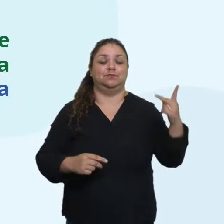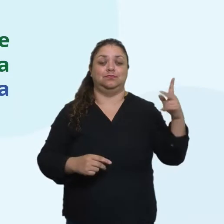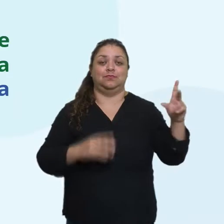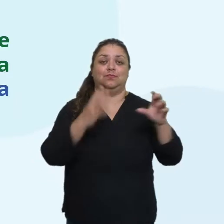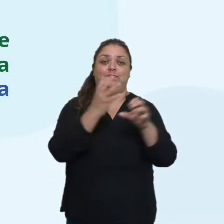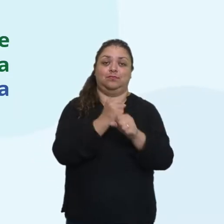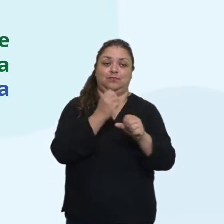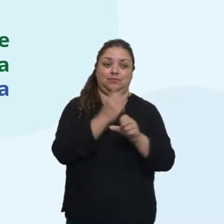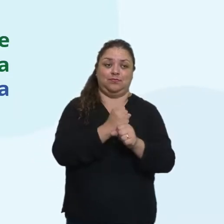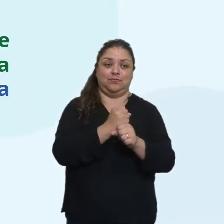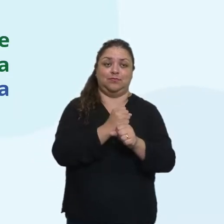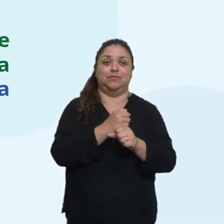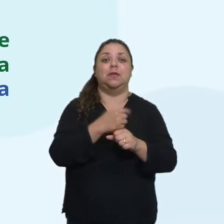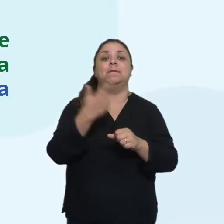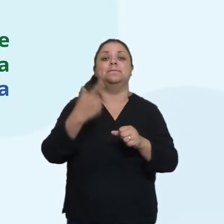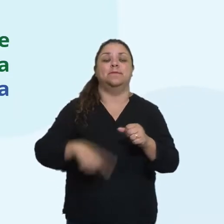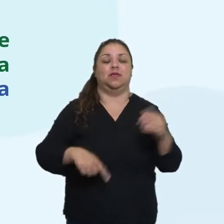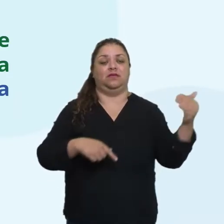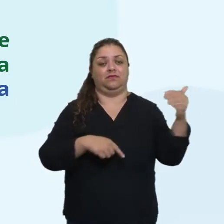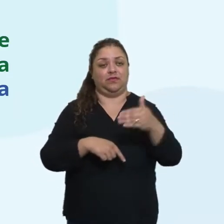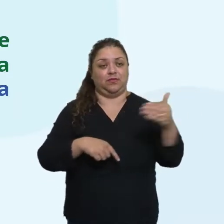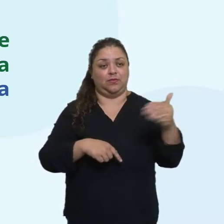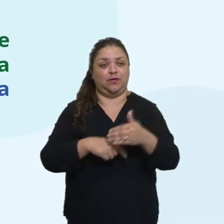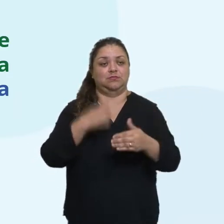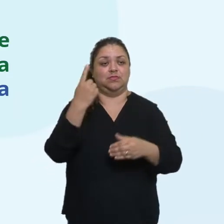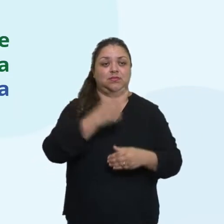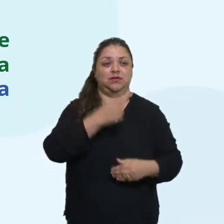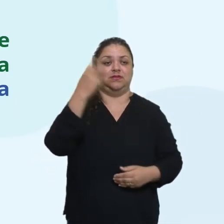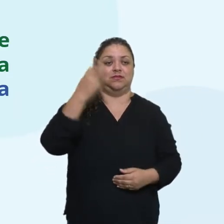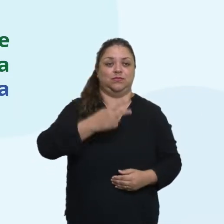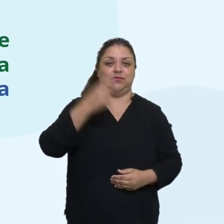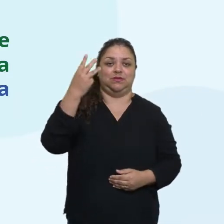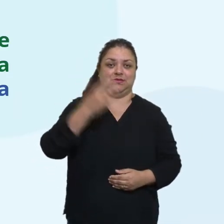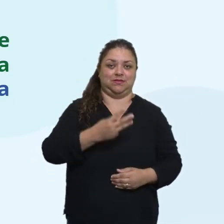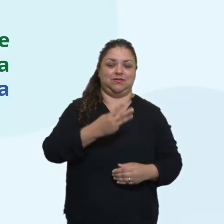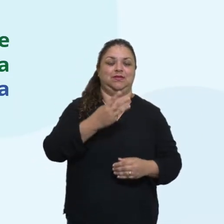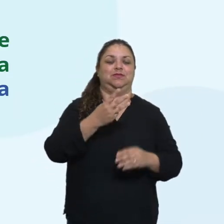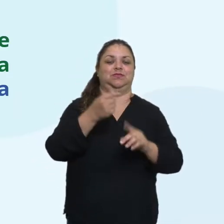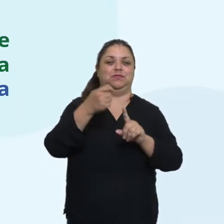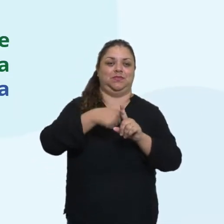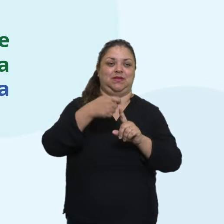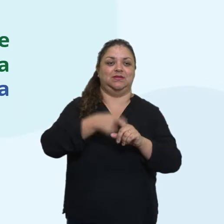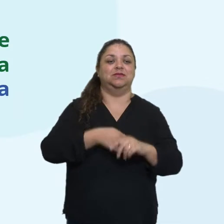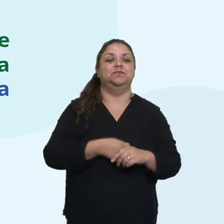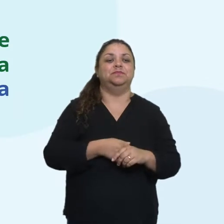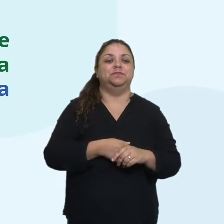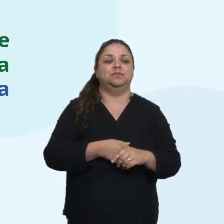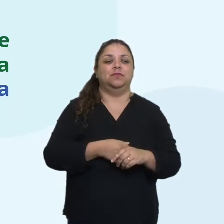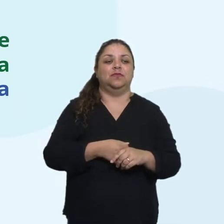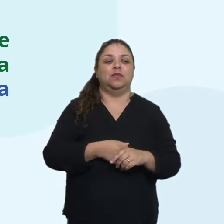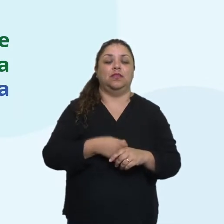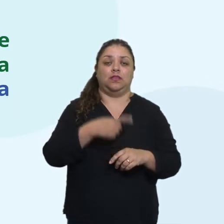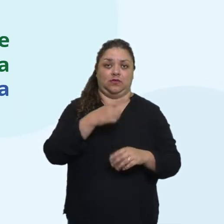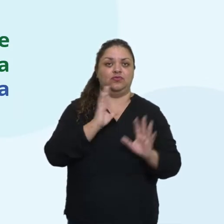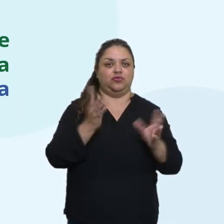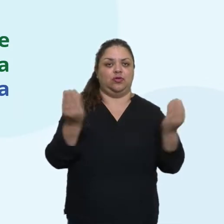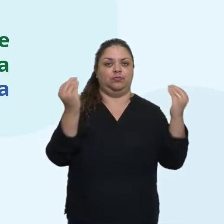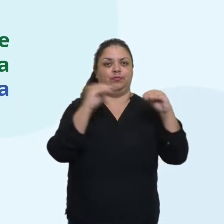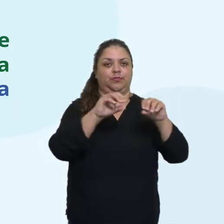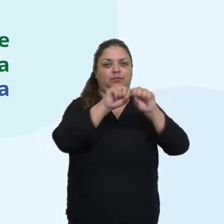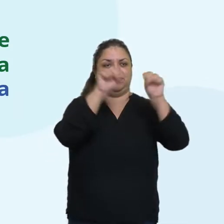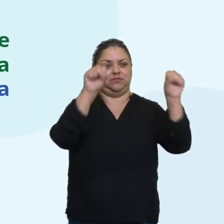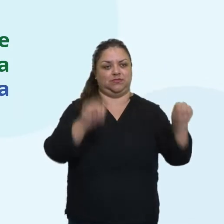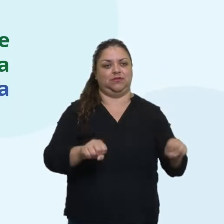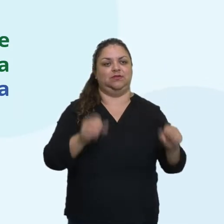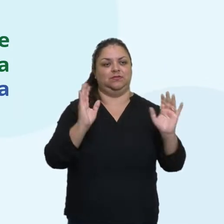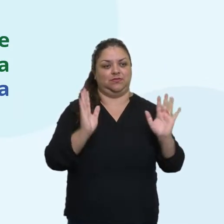1º e 2º bimestre já foram alçadas lá no sistema que a gente conhece aí a sede na parte da frequência do 4º